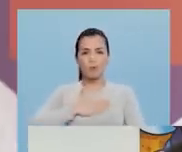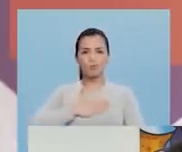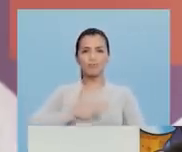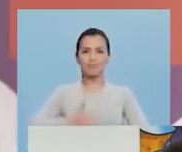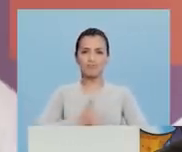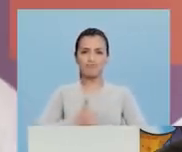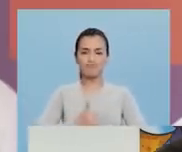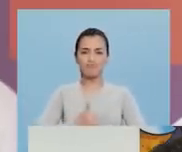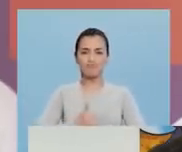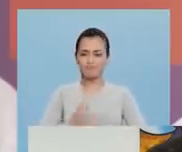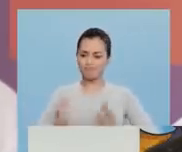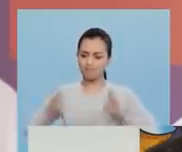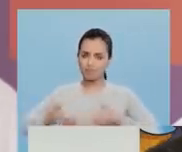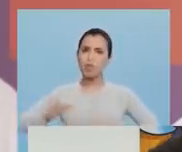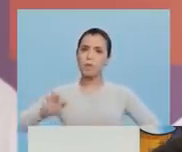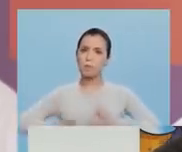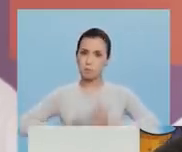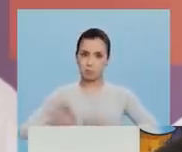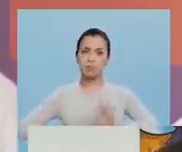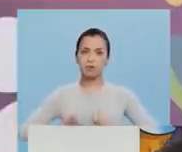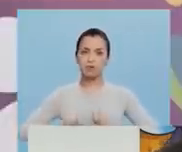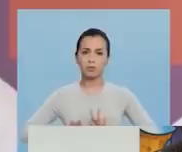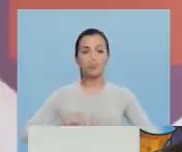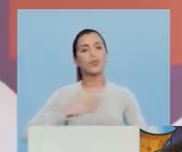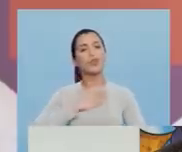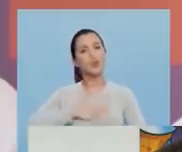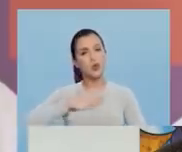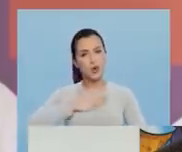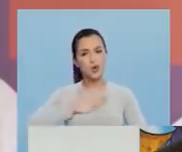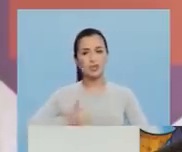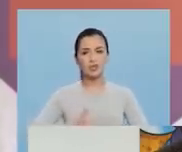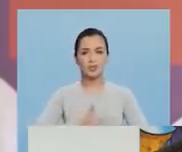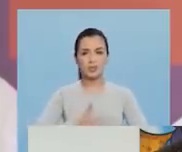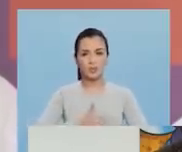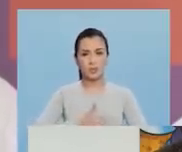60% de todos os graduados no ensino superior cubano são graduados.